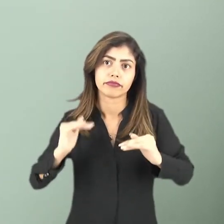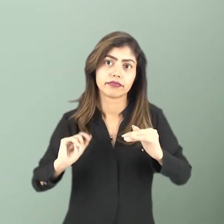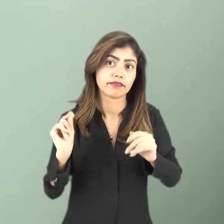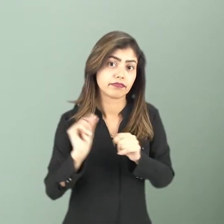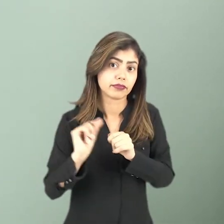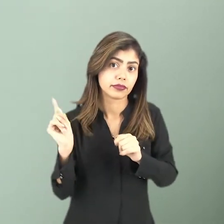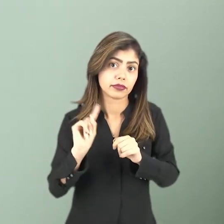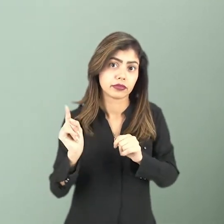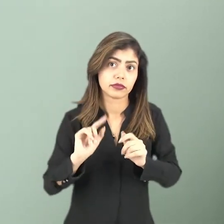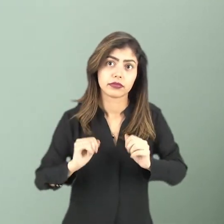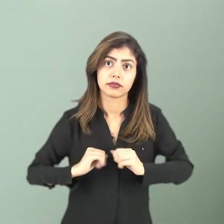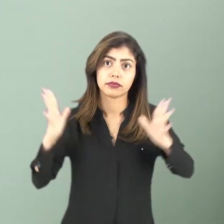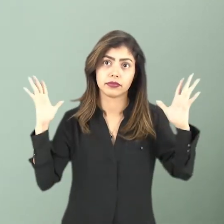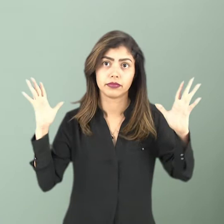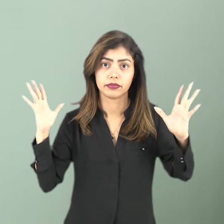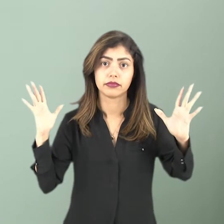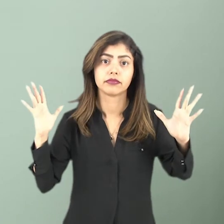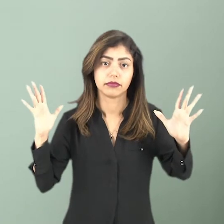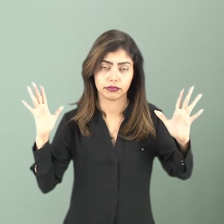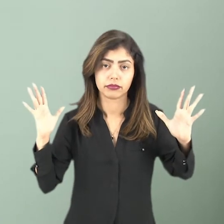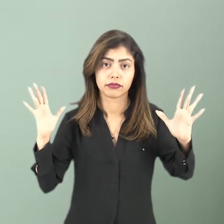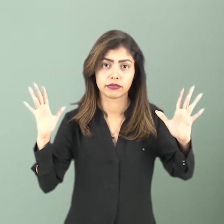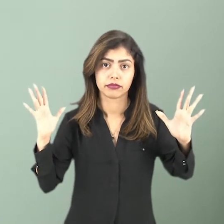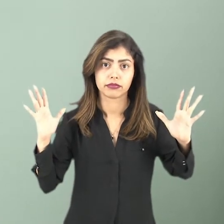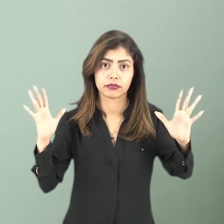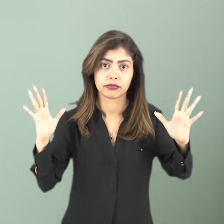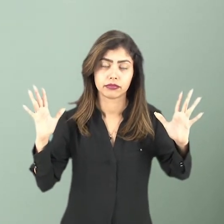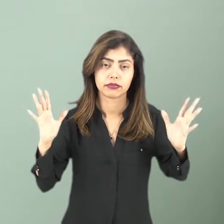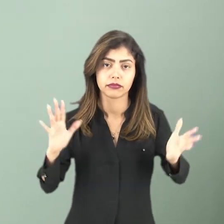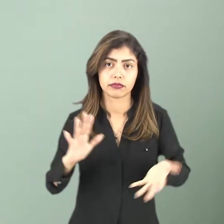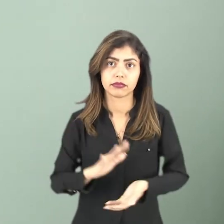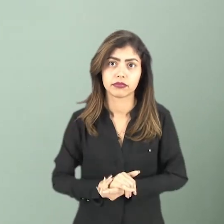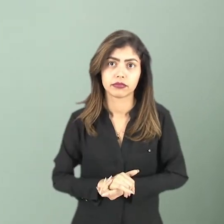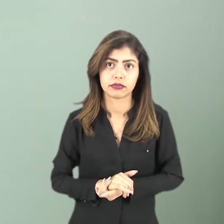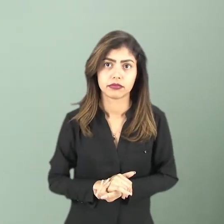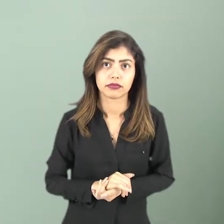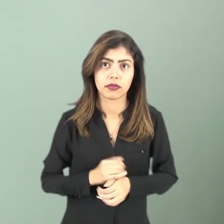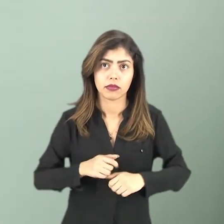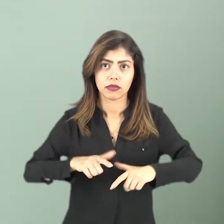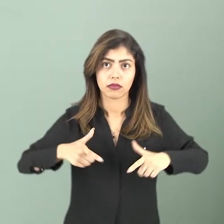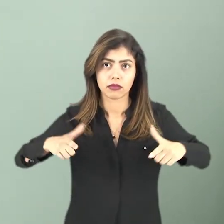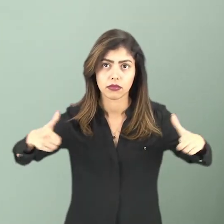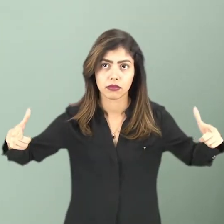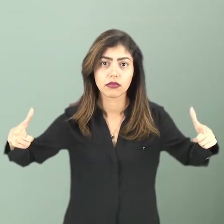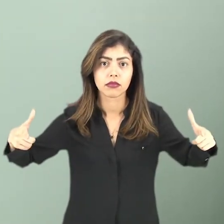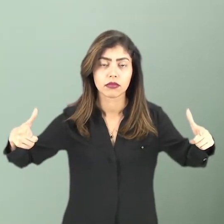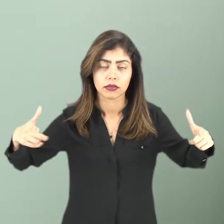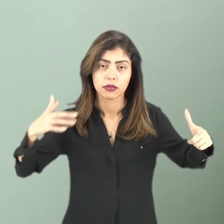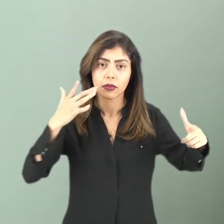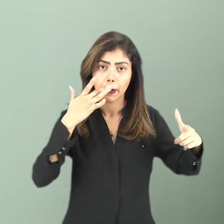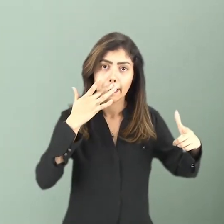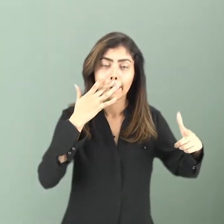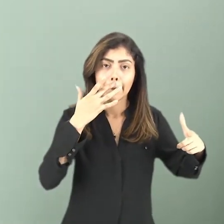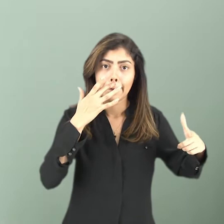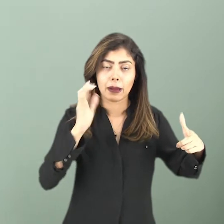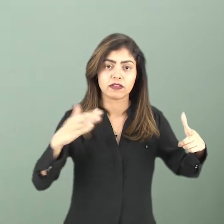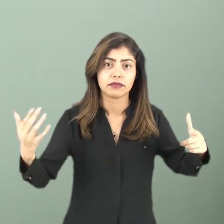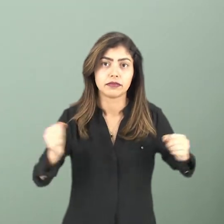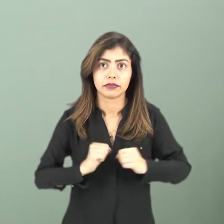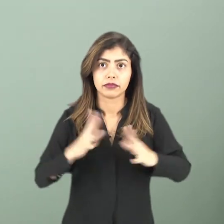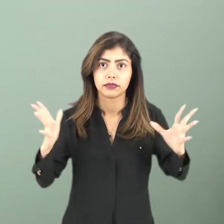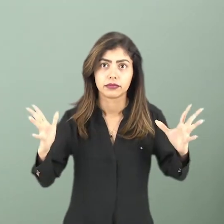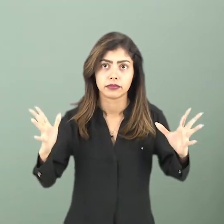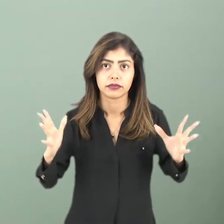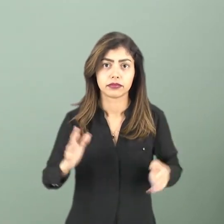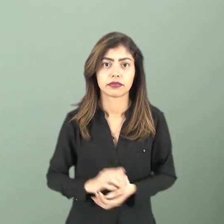mais ali, vai fazer o quê? Essa corrente, ou essa carga elétrica, ela vai aumentar rapidamente. E aí, quando acontece isso, a gente tem